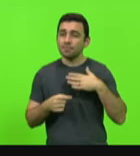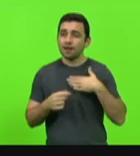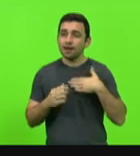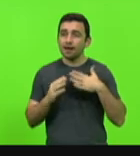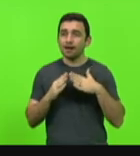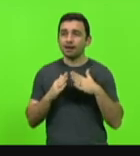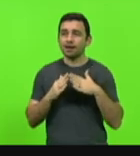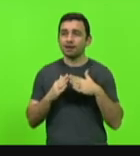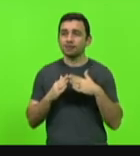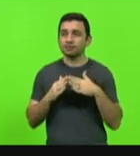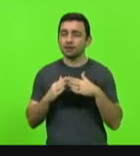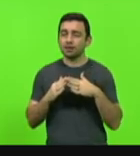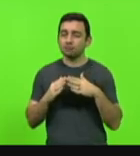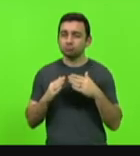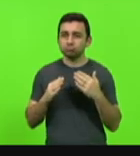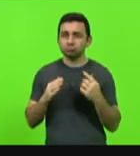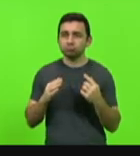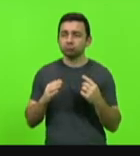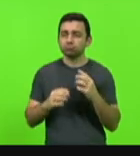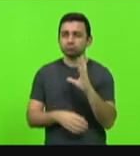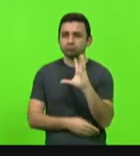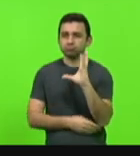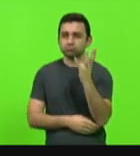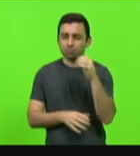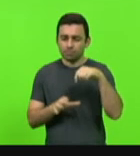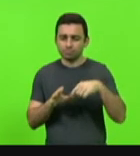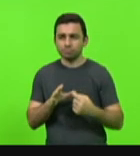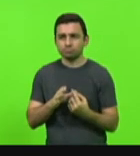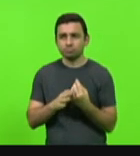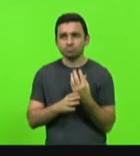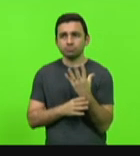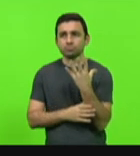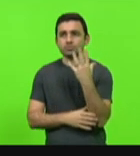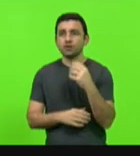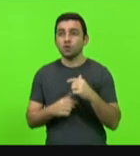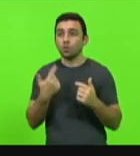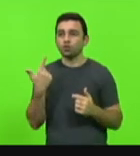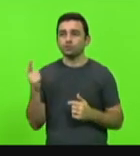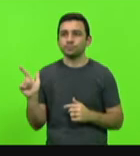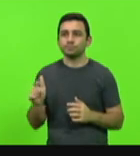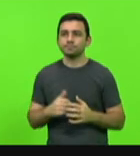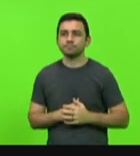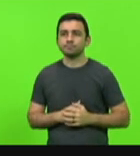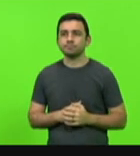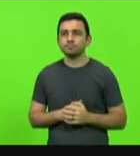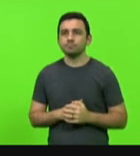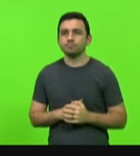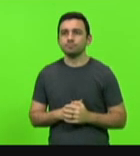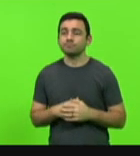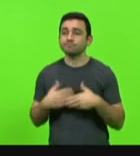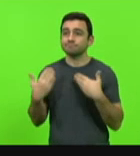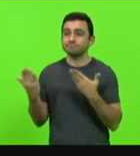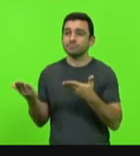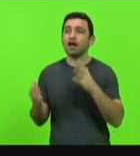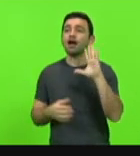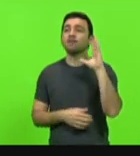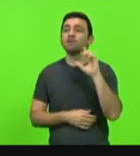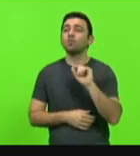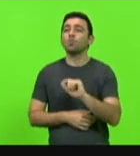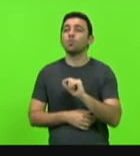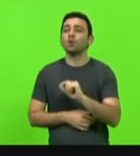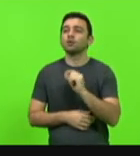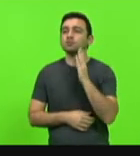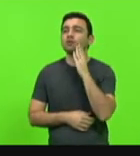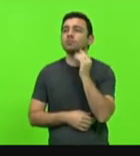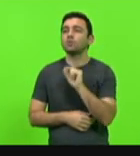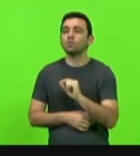casa. Cresceu lá em casa com uma sementinha próxima. Essa árvore, quem que sabe que árvore